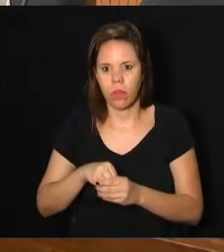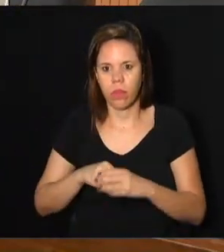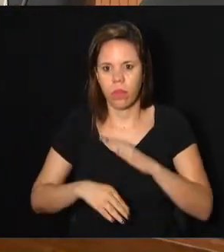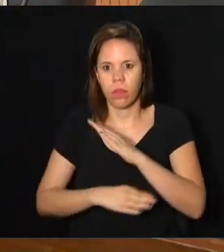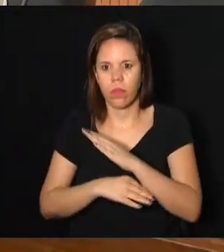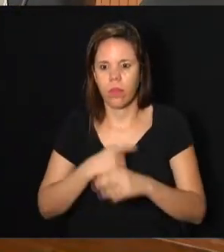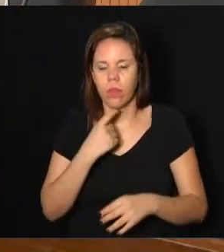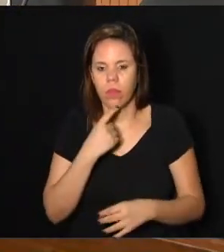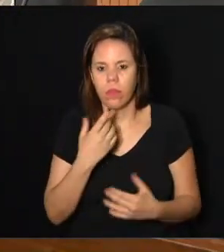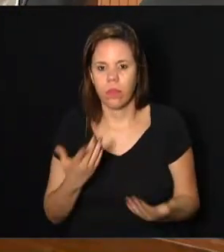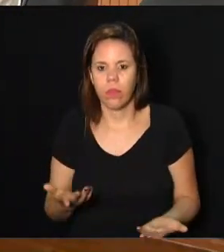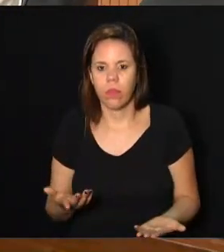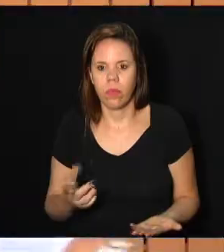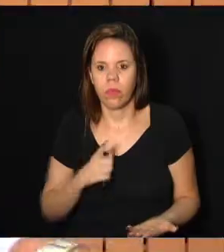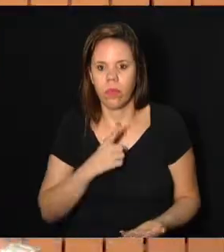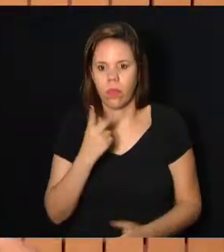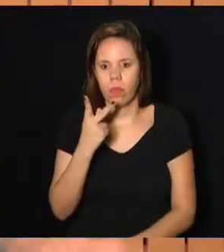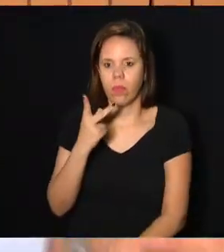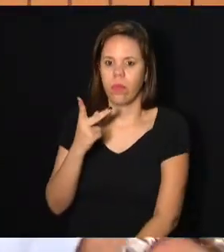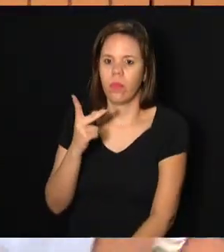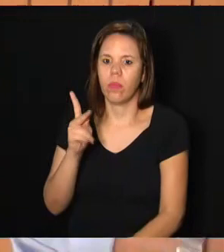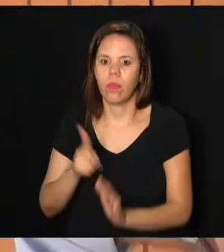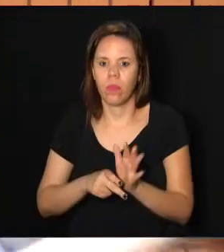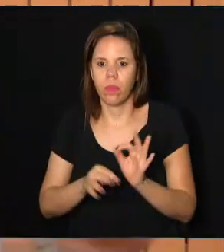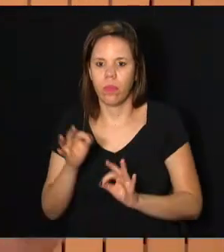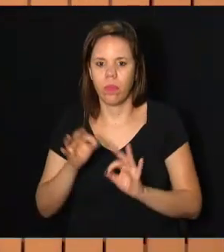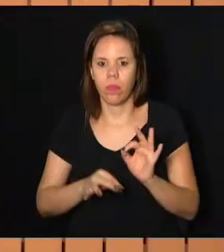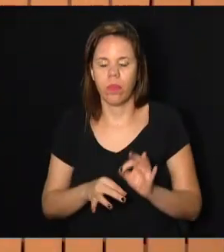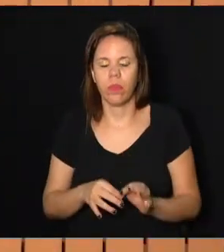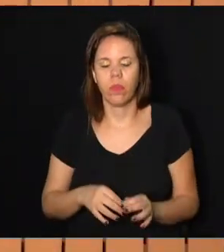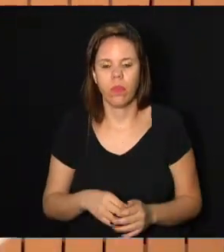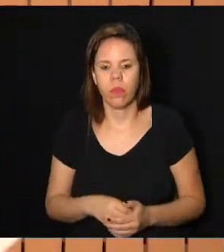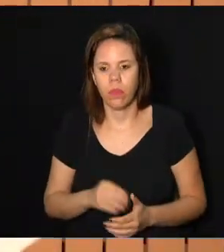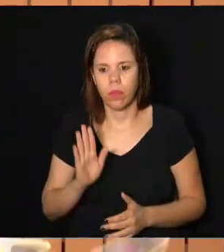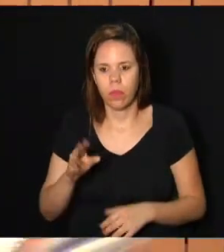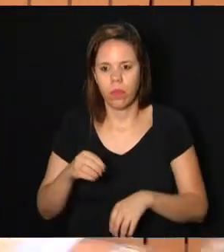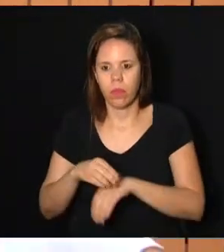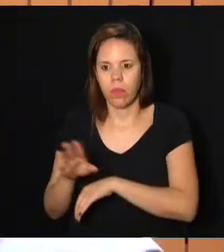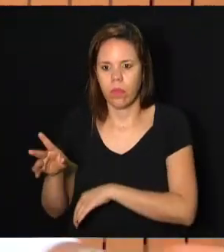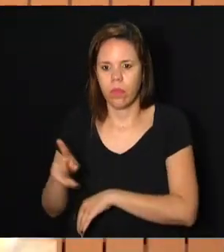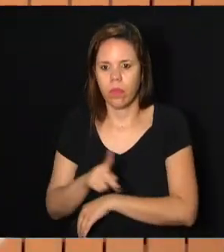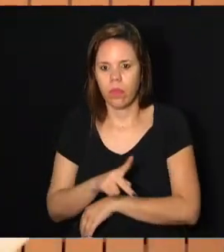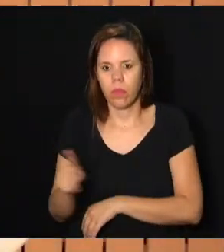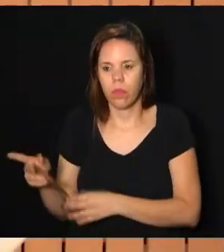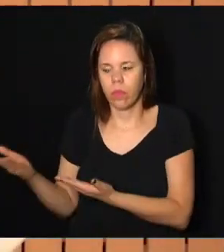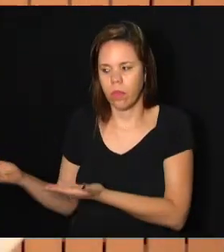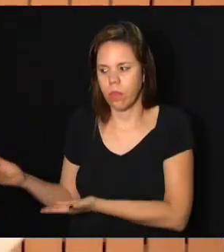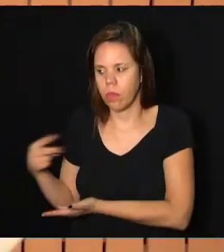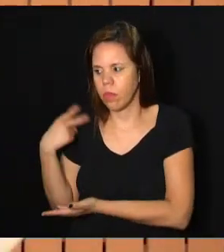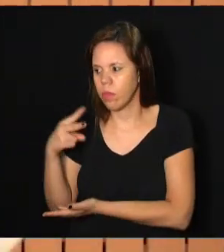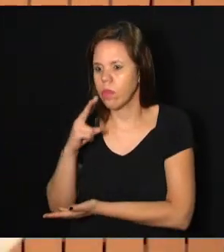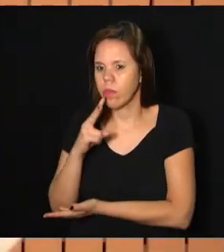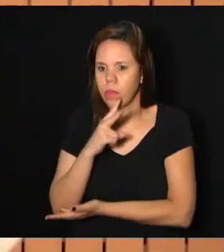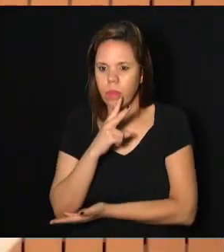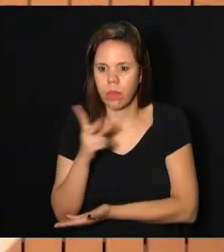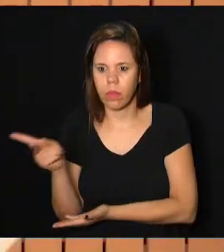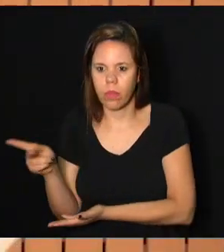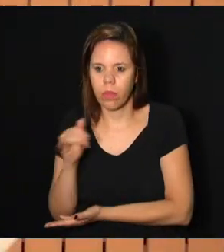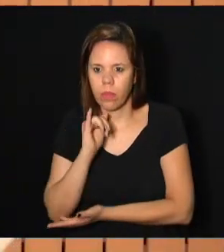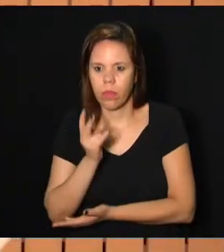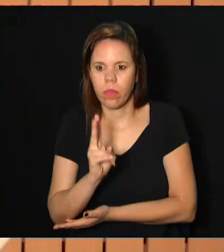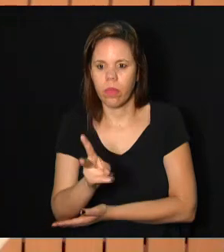Campinas. Nós temos mais um projeto, e eu já vou passar a presidência ao vereador Vinícius Gratti, para